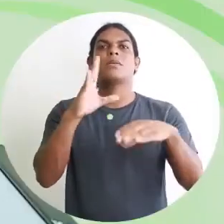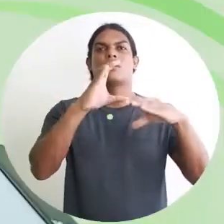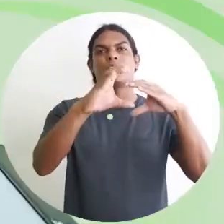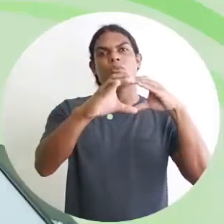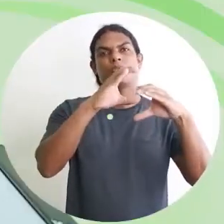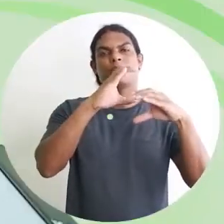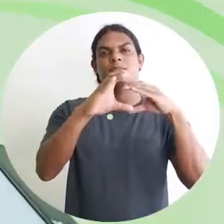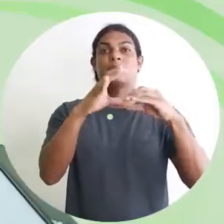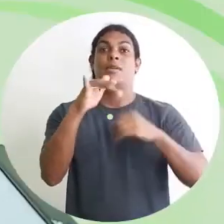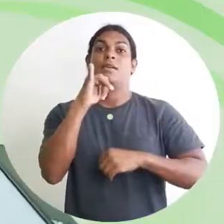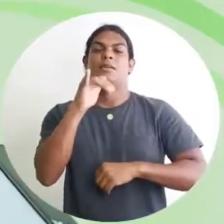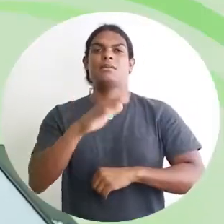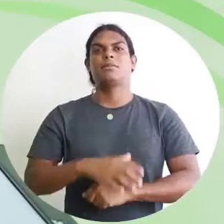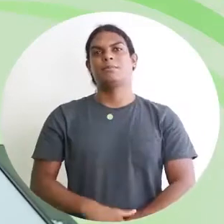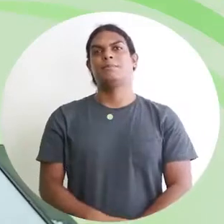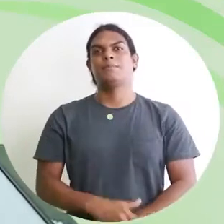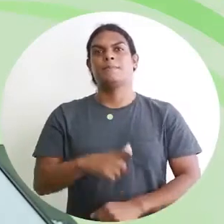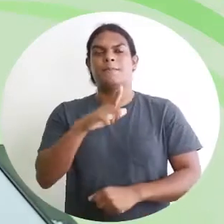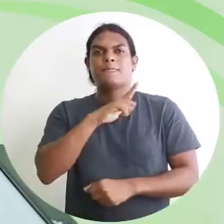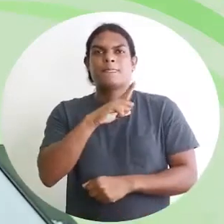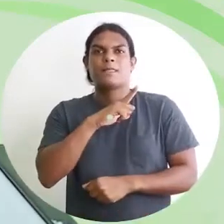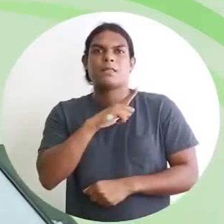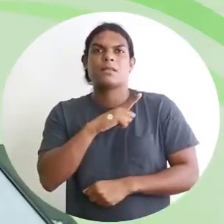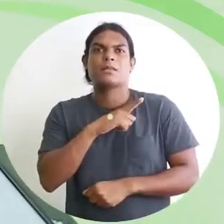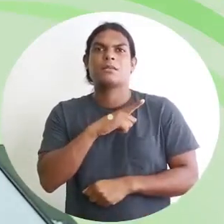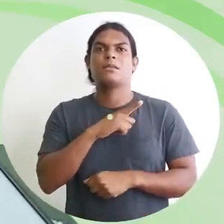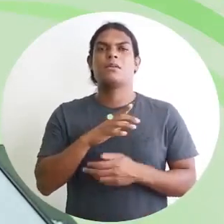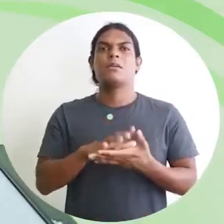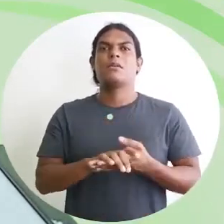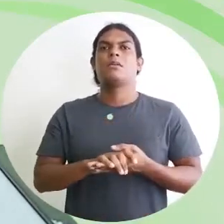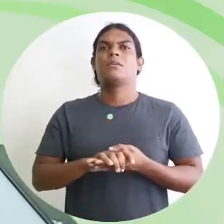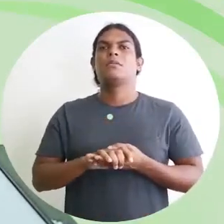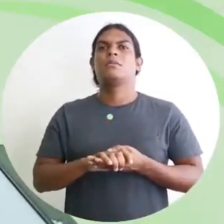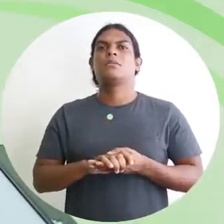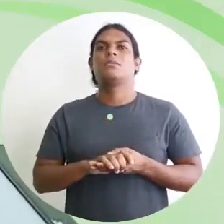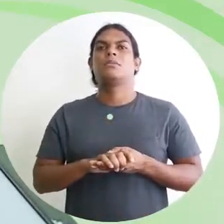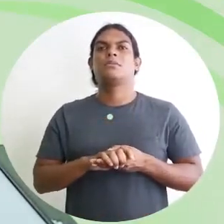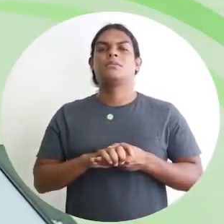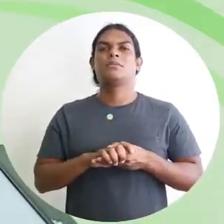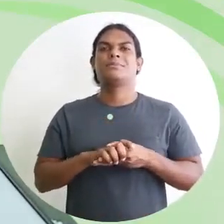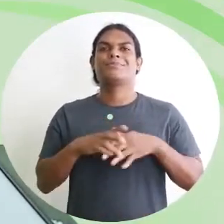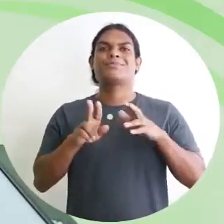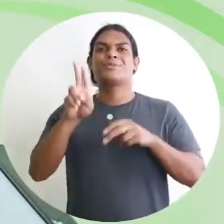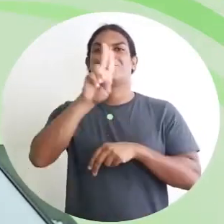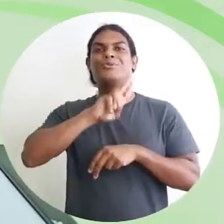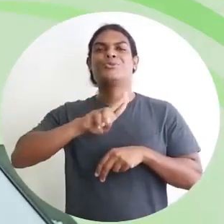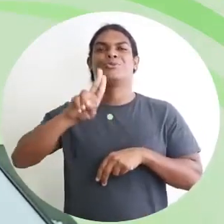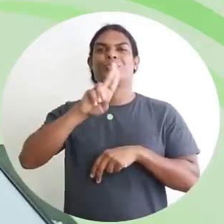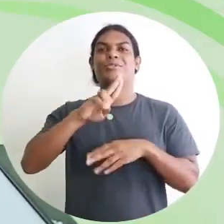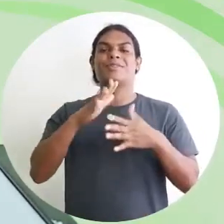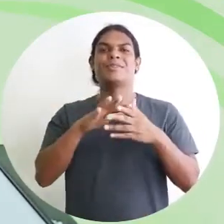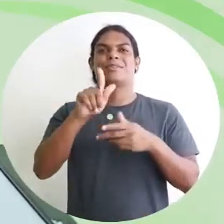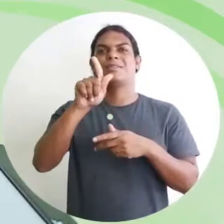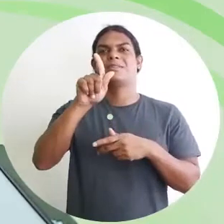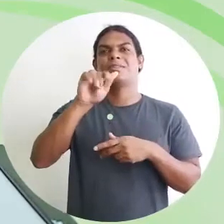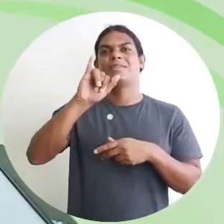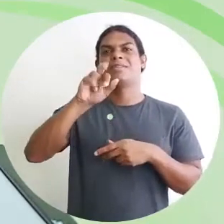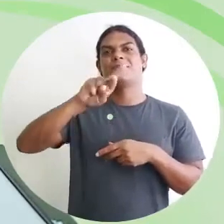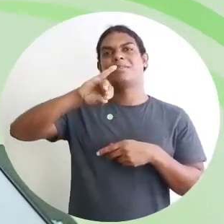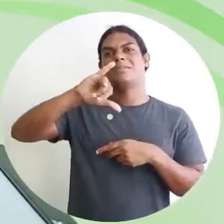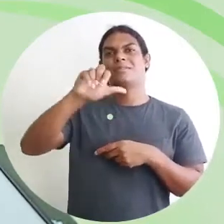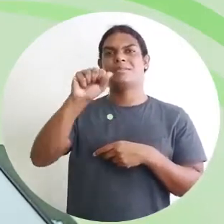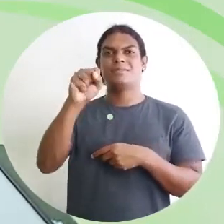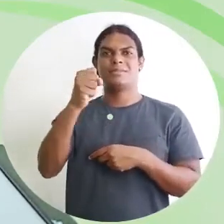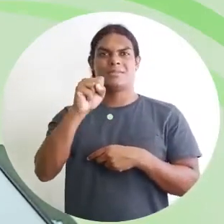comunicação. Por exemplo, a gente tem algumas intimidades e alguns jeitos, algumas gírias dentro do nosso próprio universo,